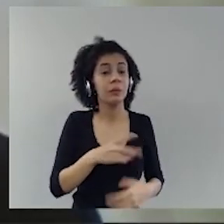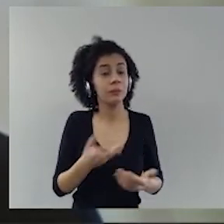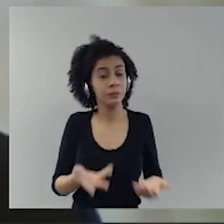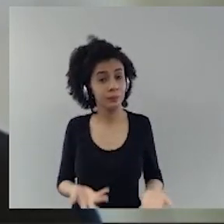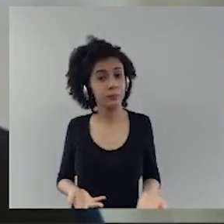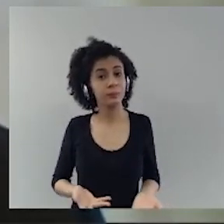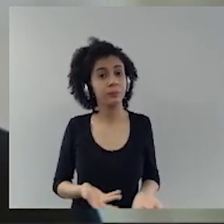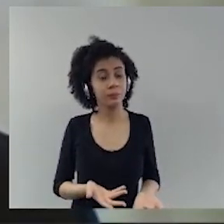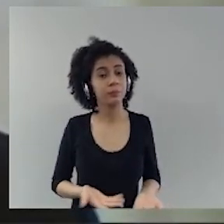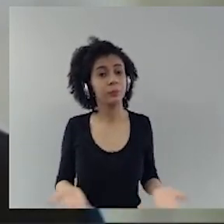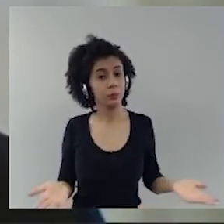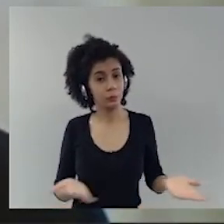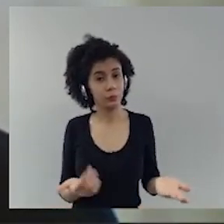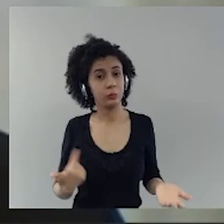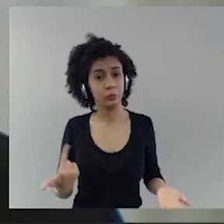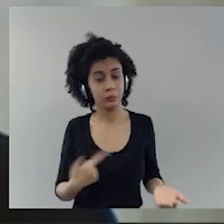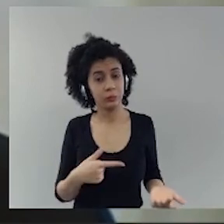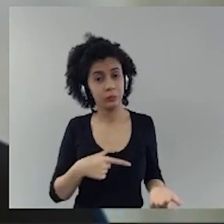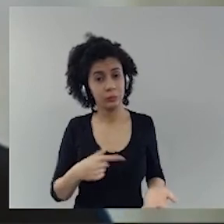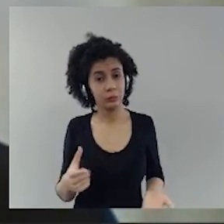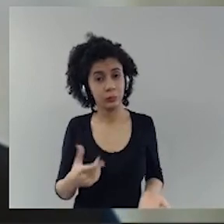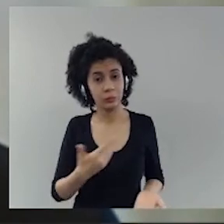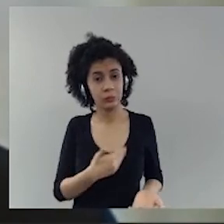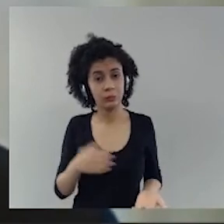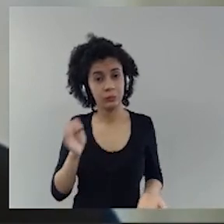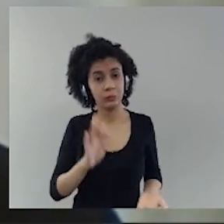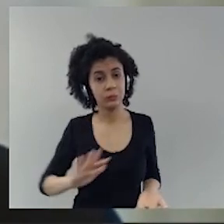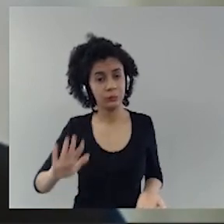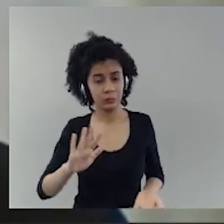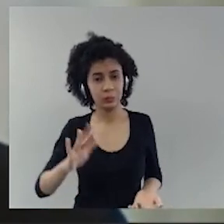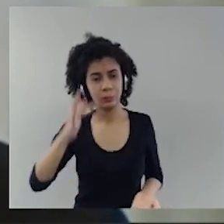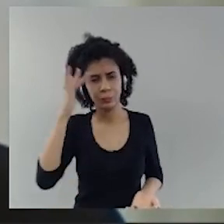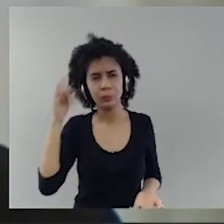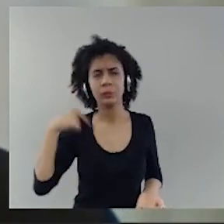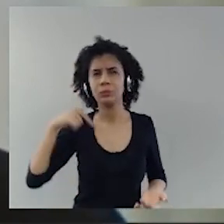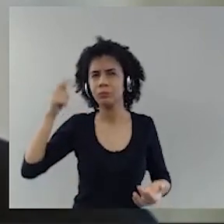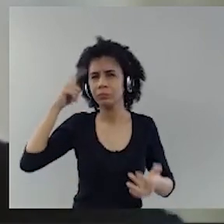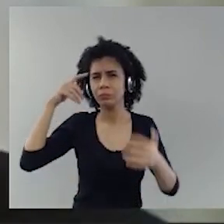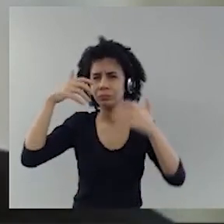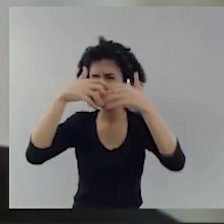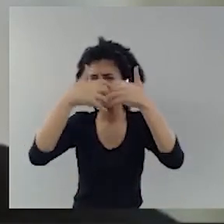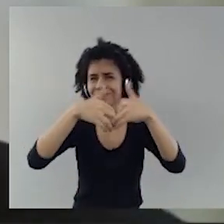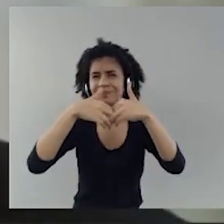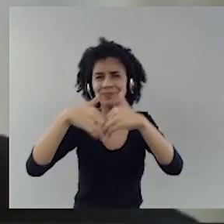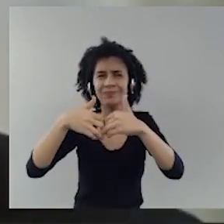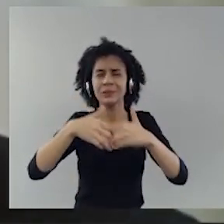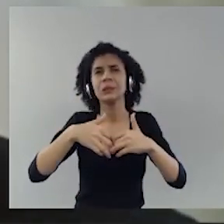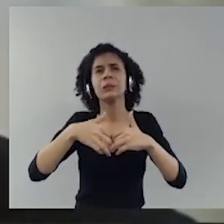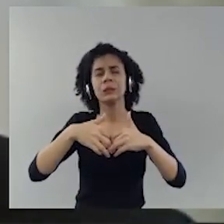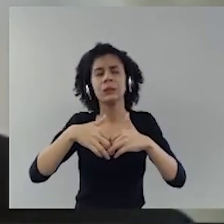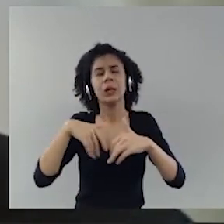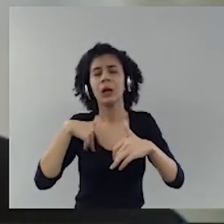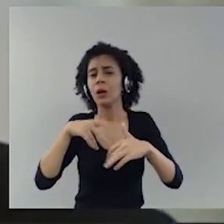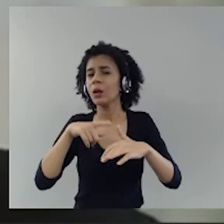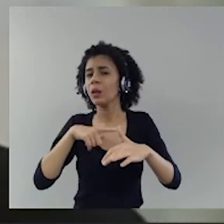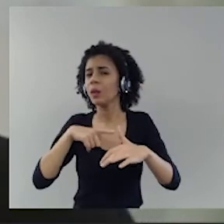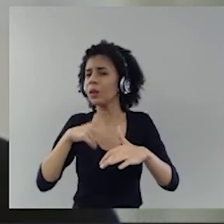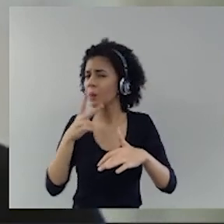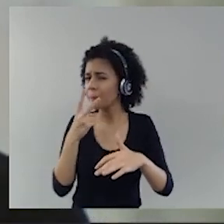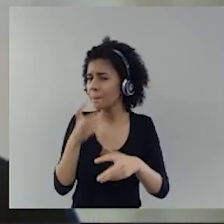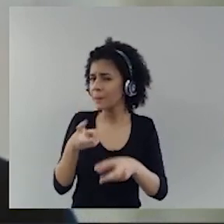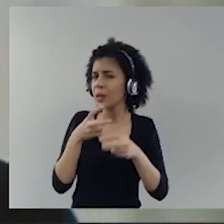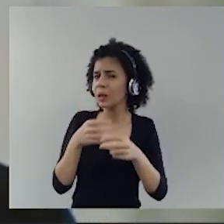felizmente hoje nós temos aqui o federal algumas cabeças pensantes que caminham me parece